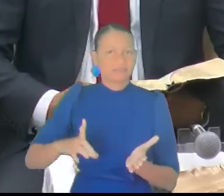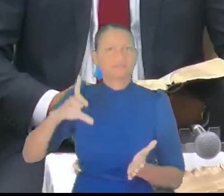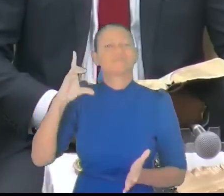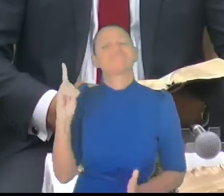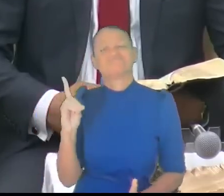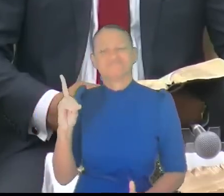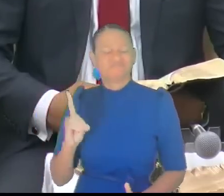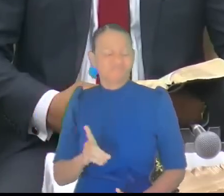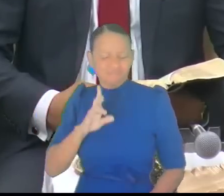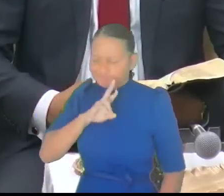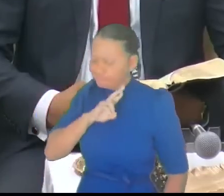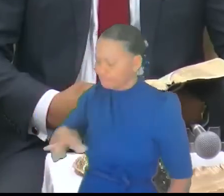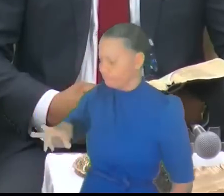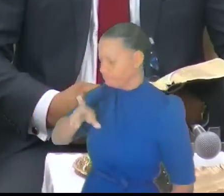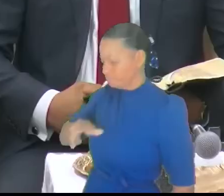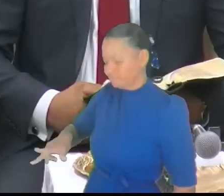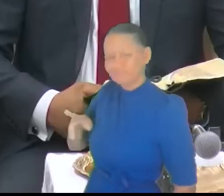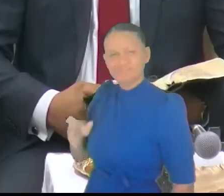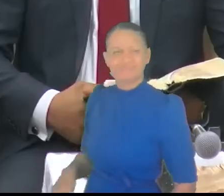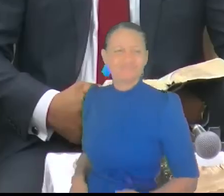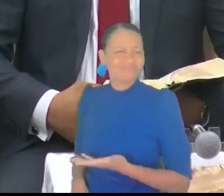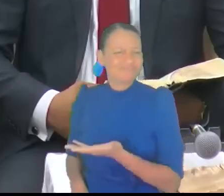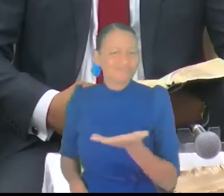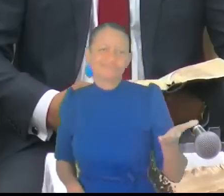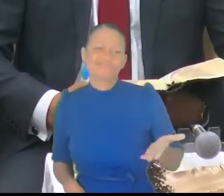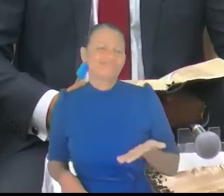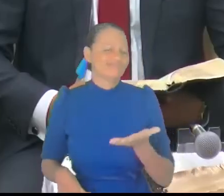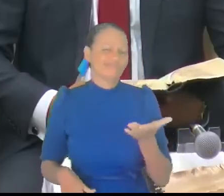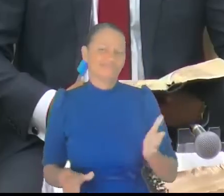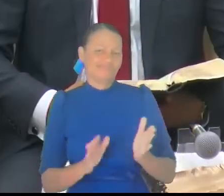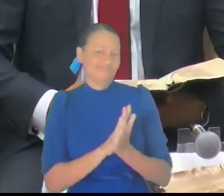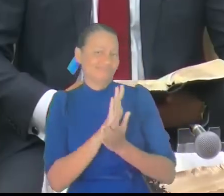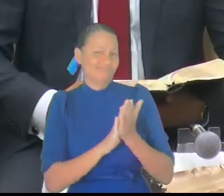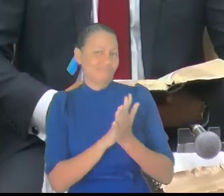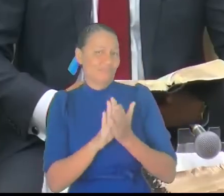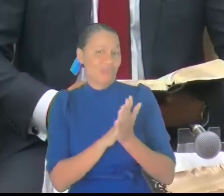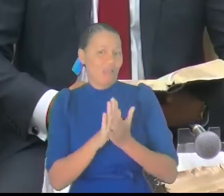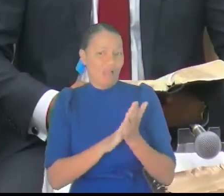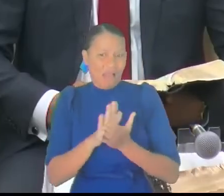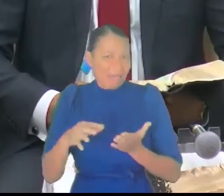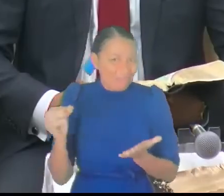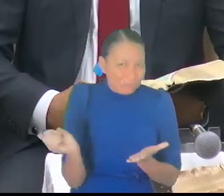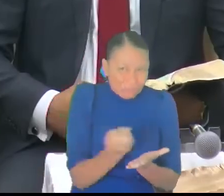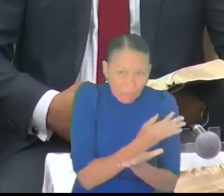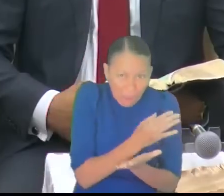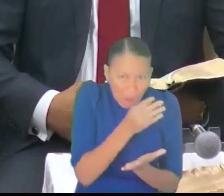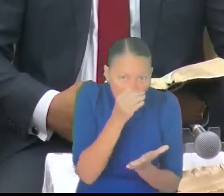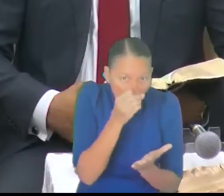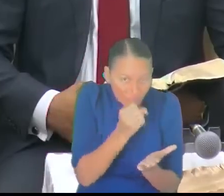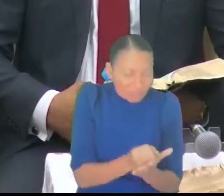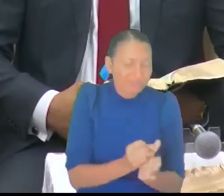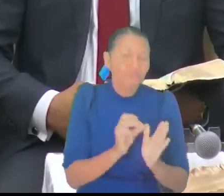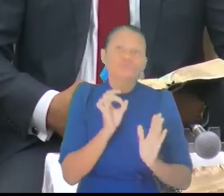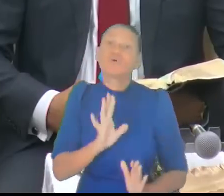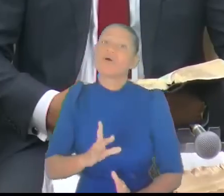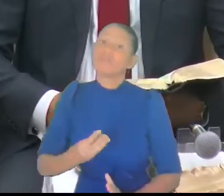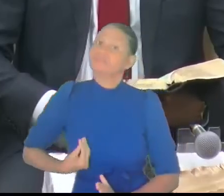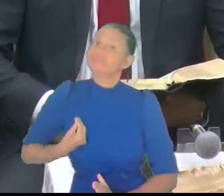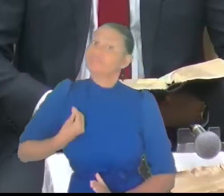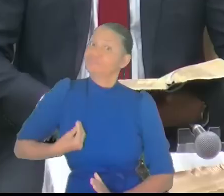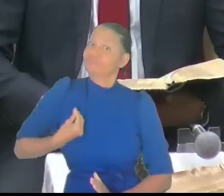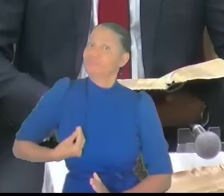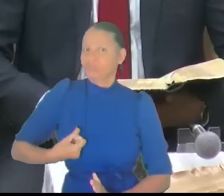não havia nenhum versículo do Novo Testamento. Só havia o Antigo